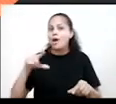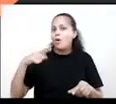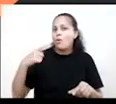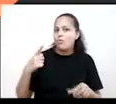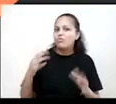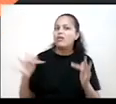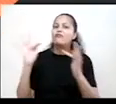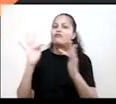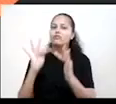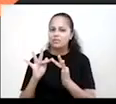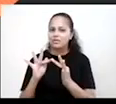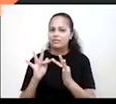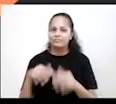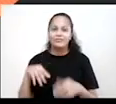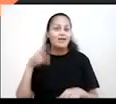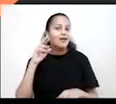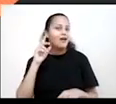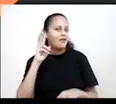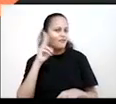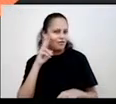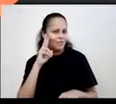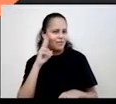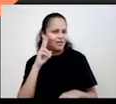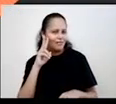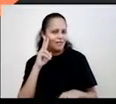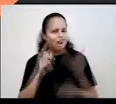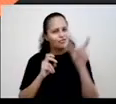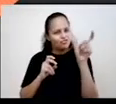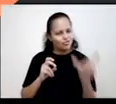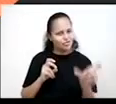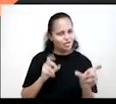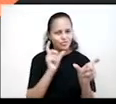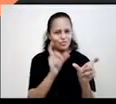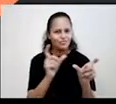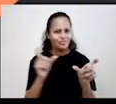função, ok? Vamos recordar, então, o que é sujeito e predicado?